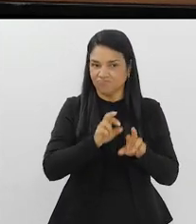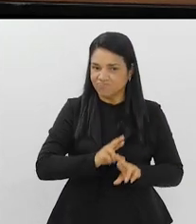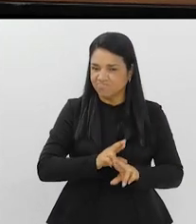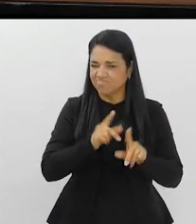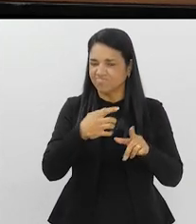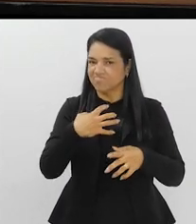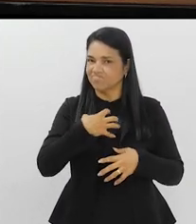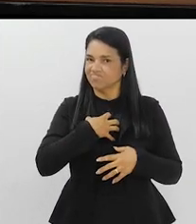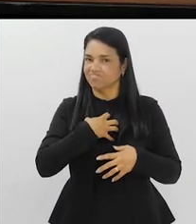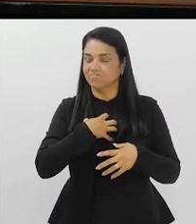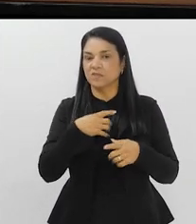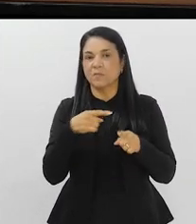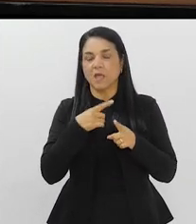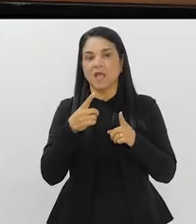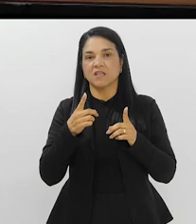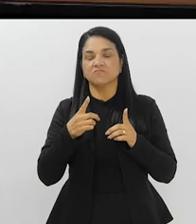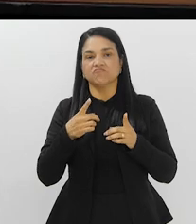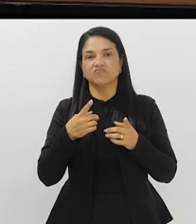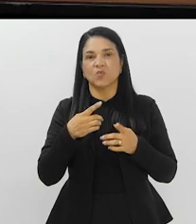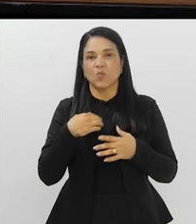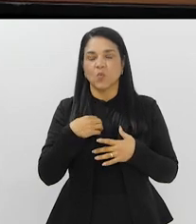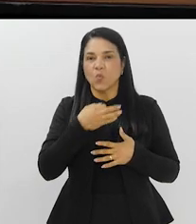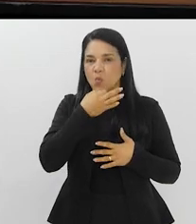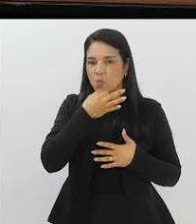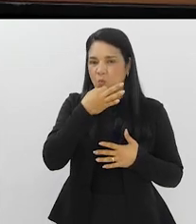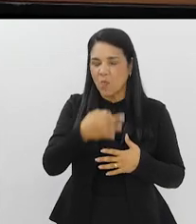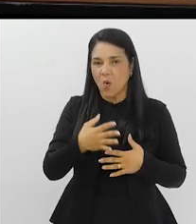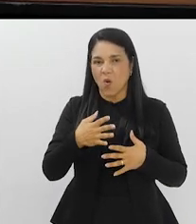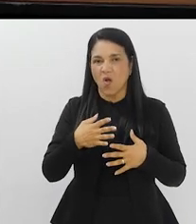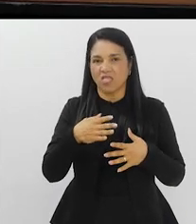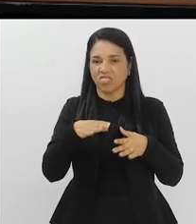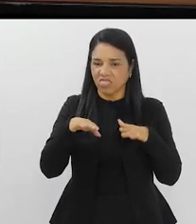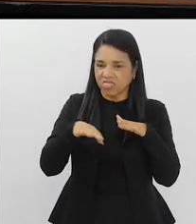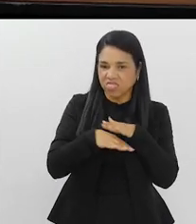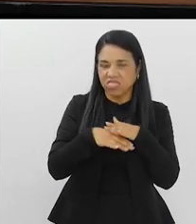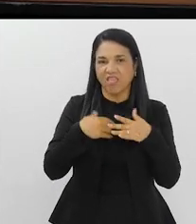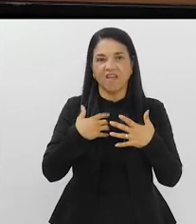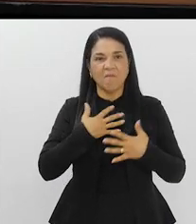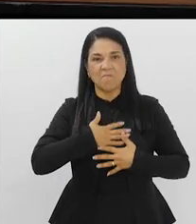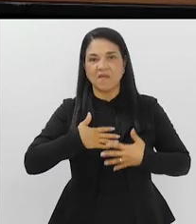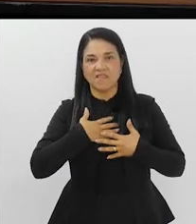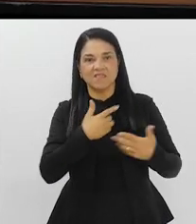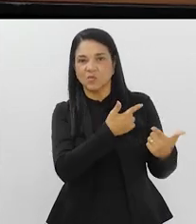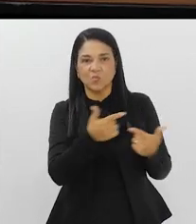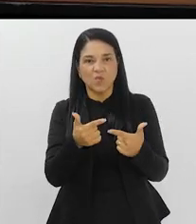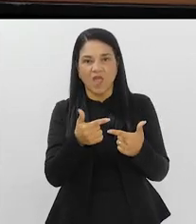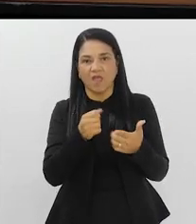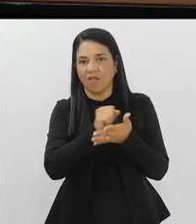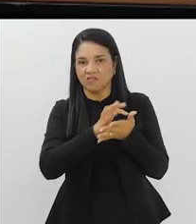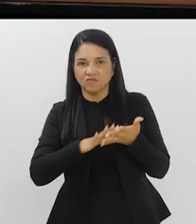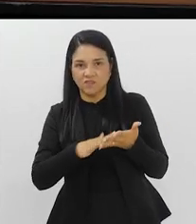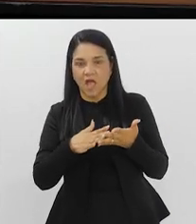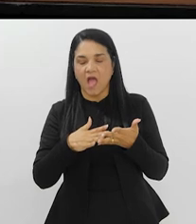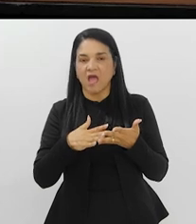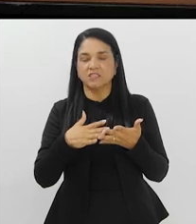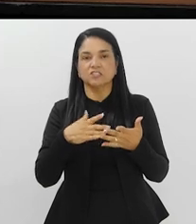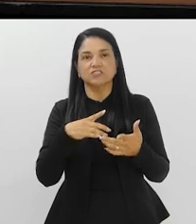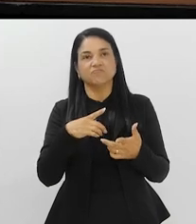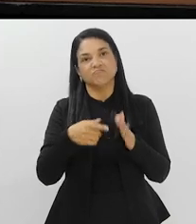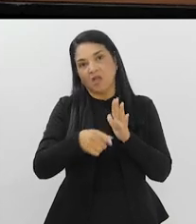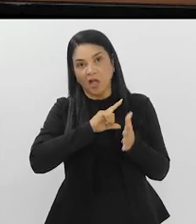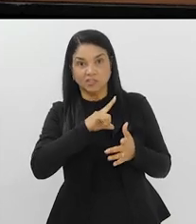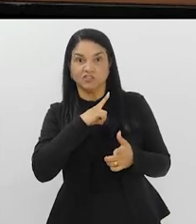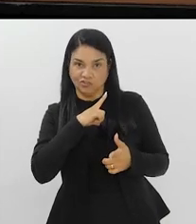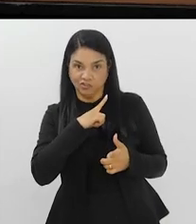pode evoluir com humor deprimido, pode evoluir com perda de prazer em atividades às quais a pessoa normalmente